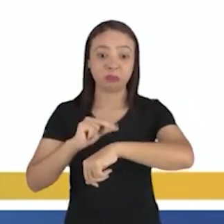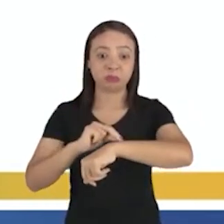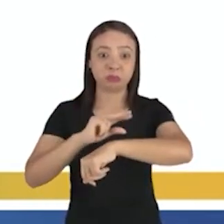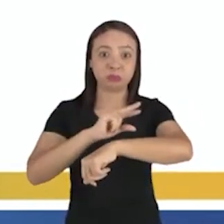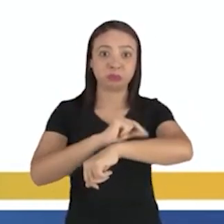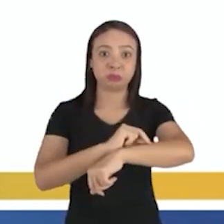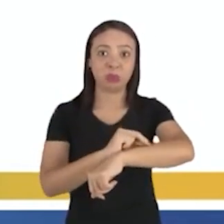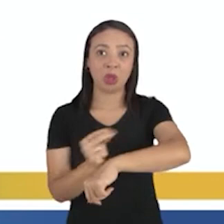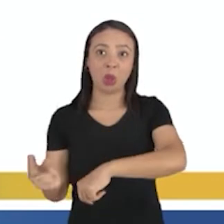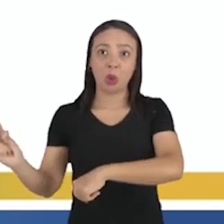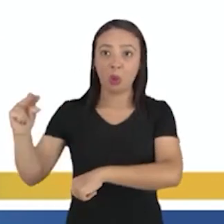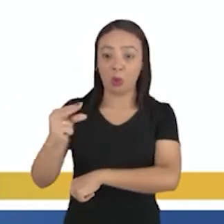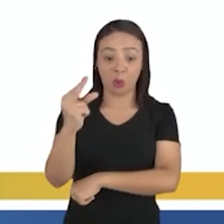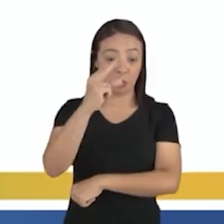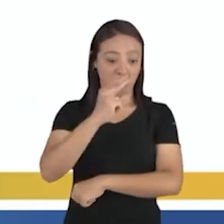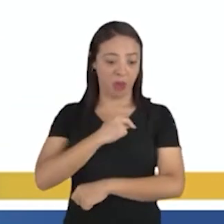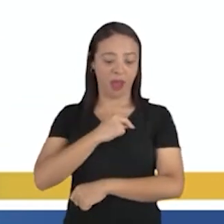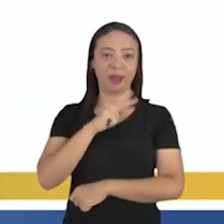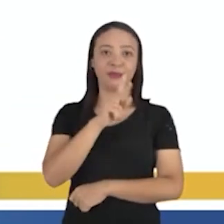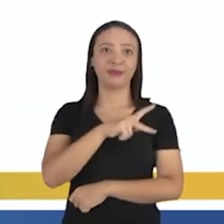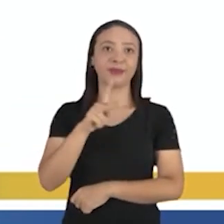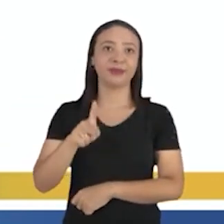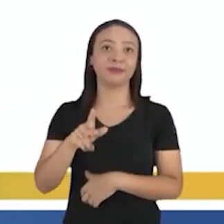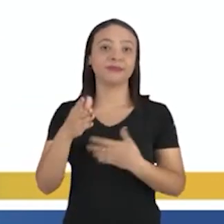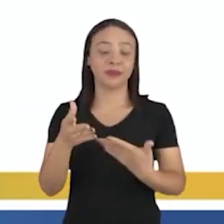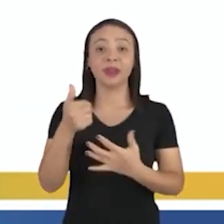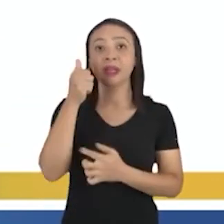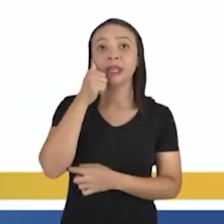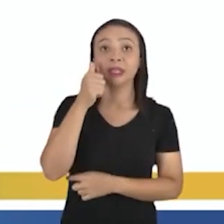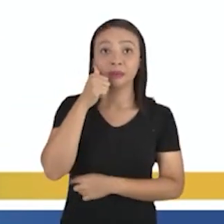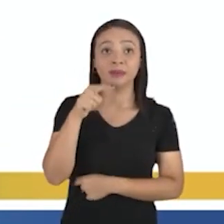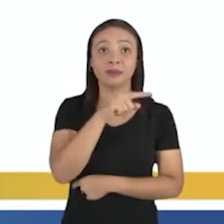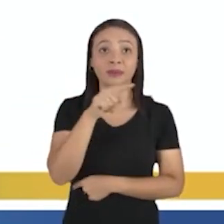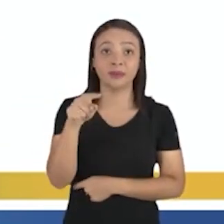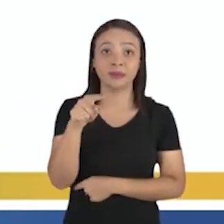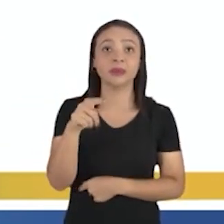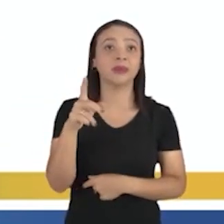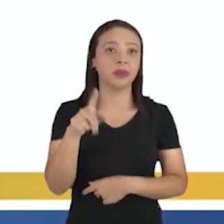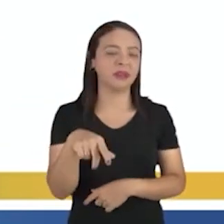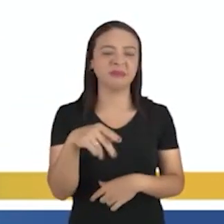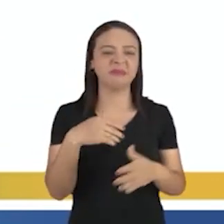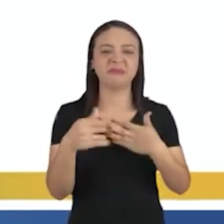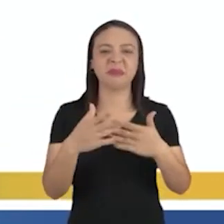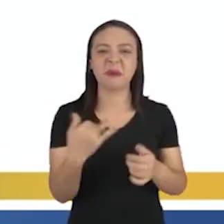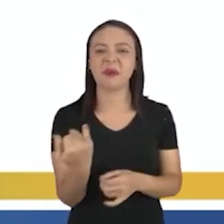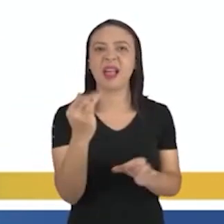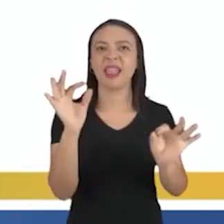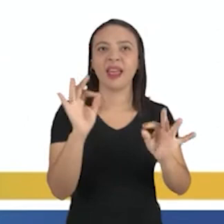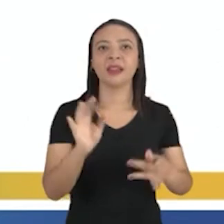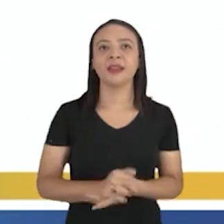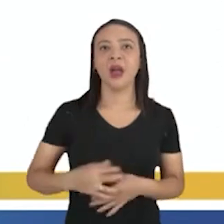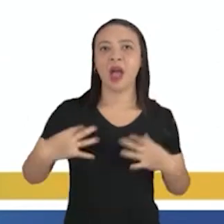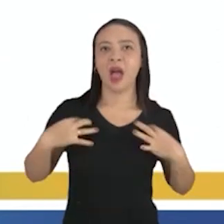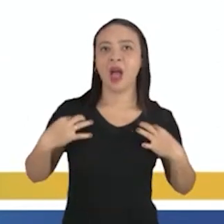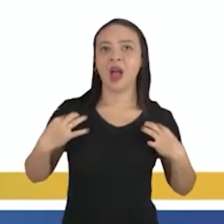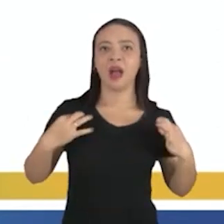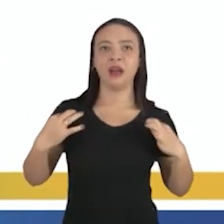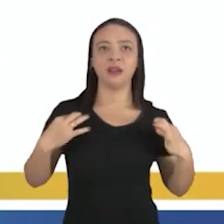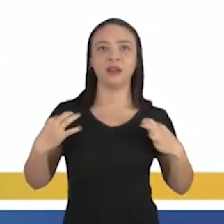no vestido da professora. Essas meninas, essas coisas sem importância. O uniforme